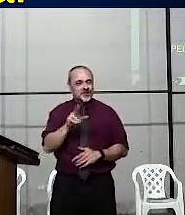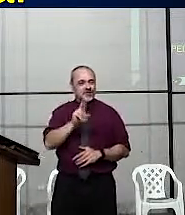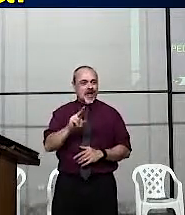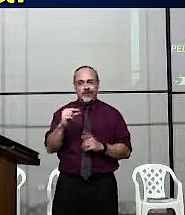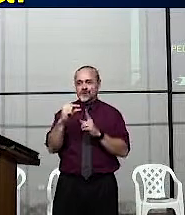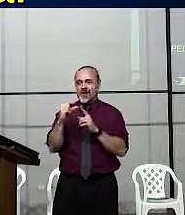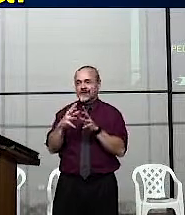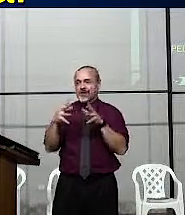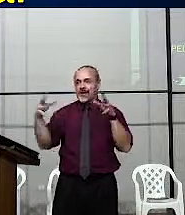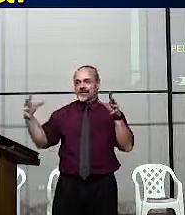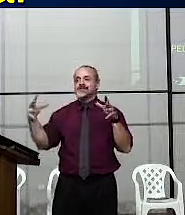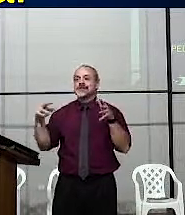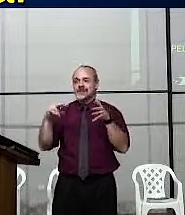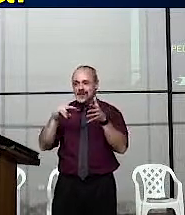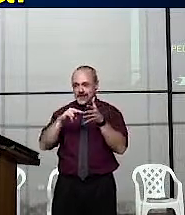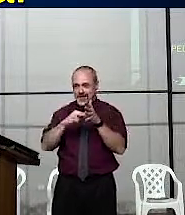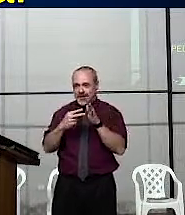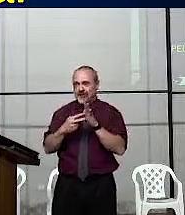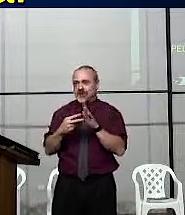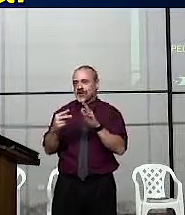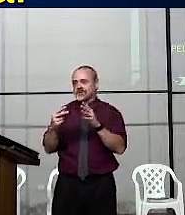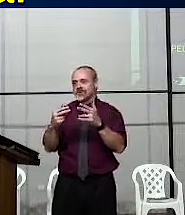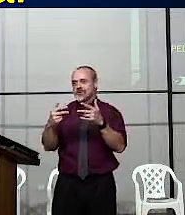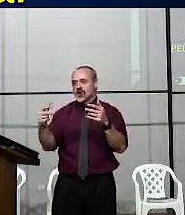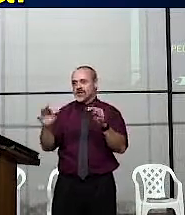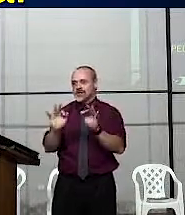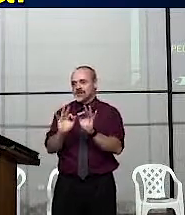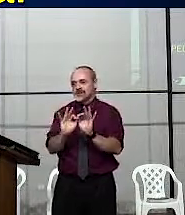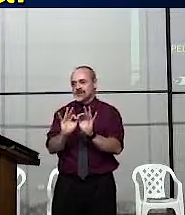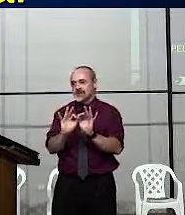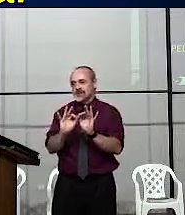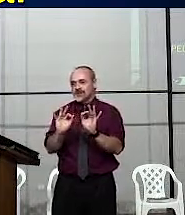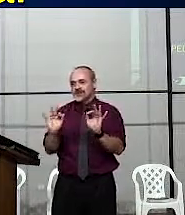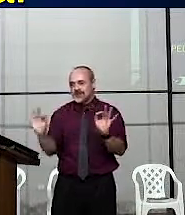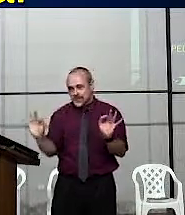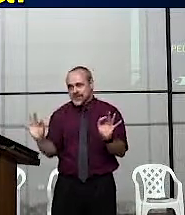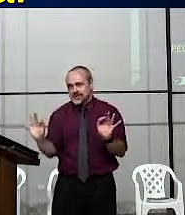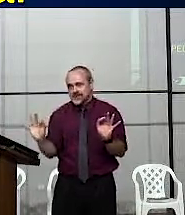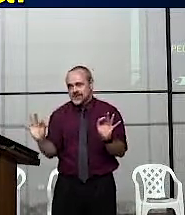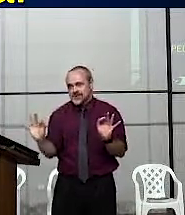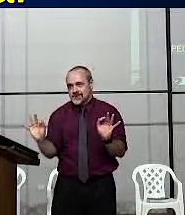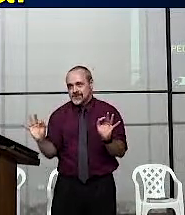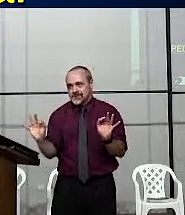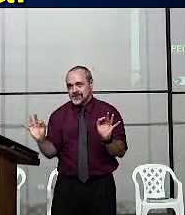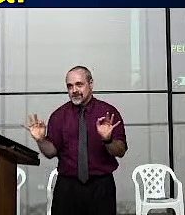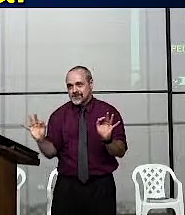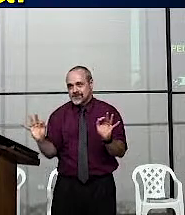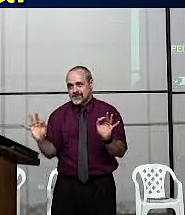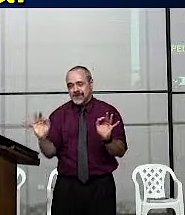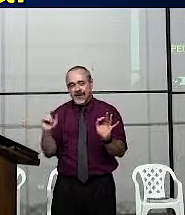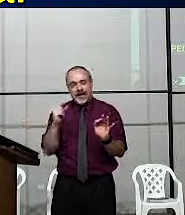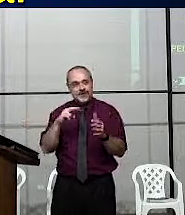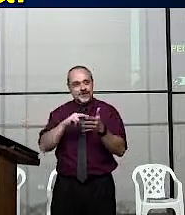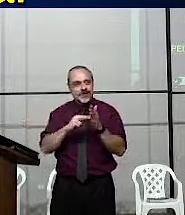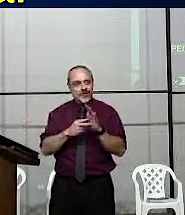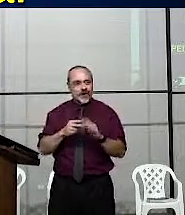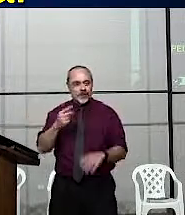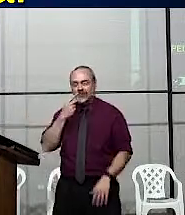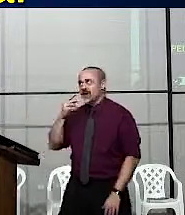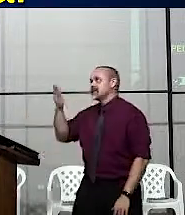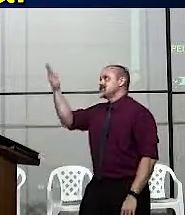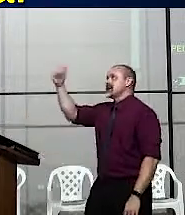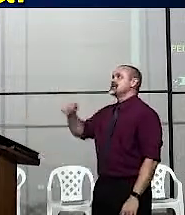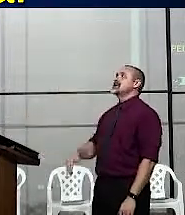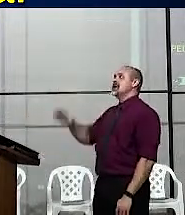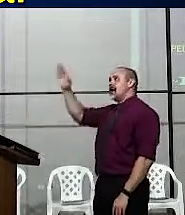vezes nós usamos palavras grandes que significam coisas simples. Isso significa